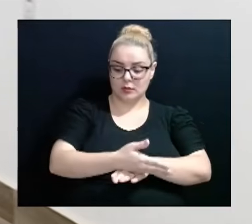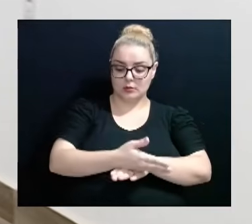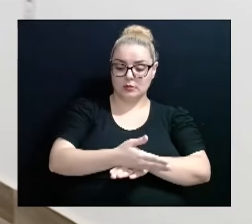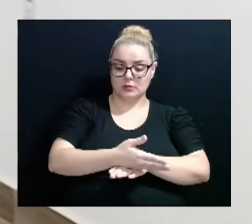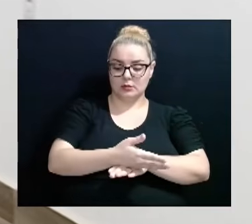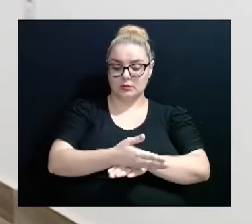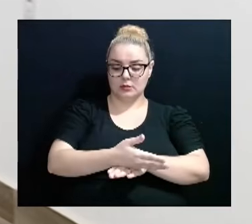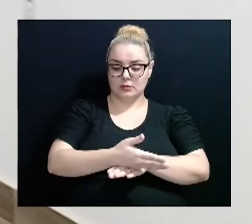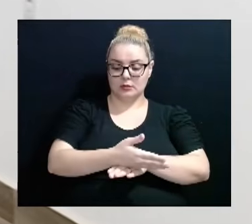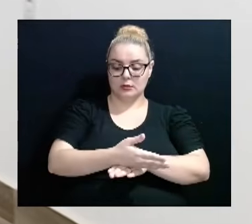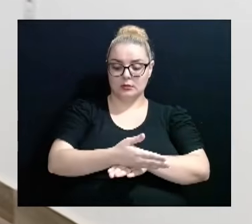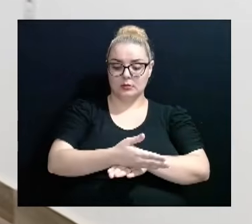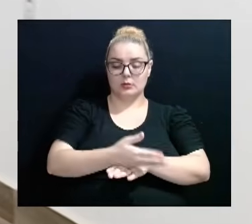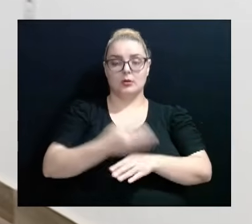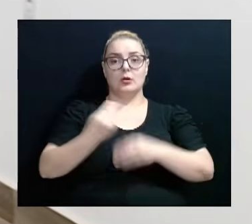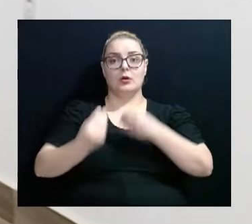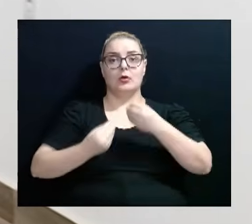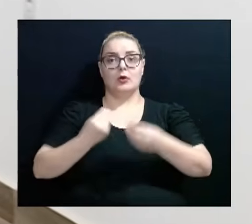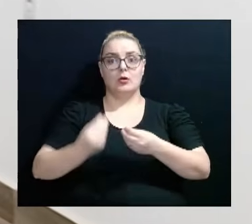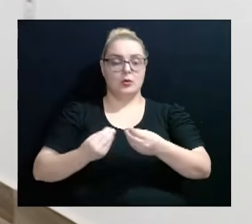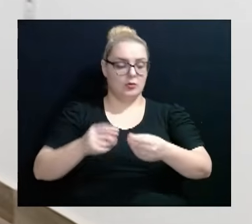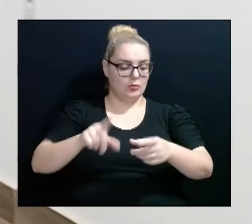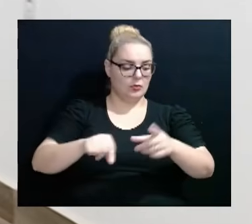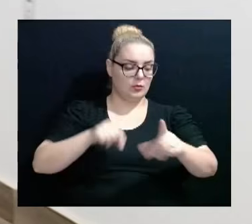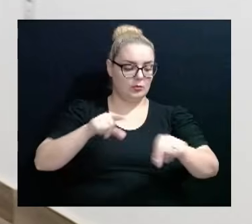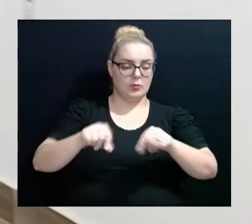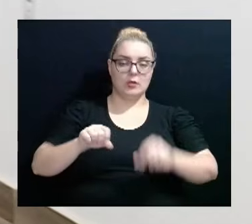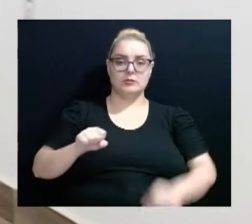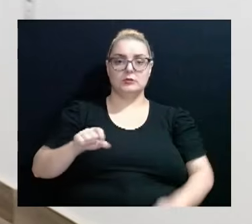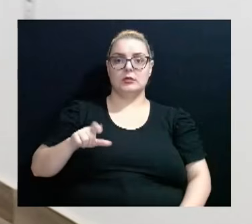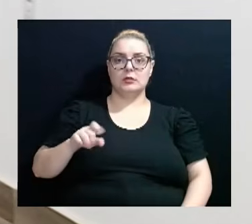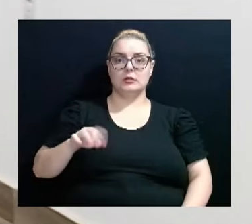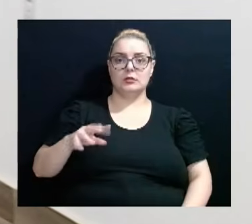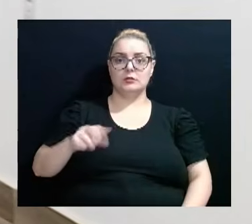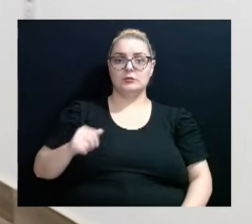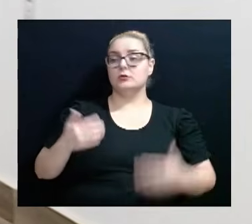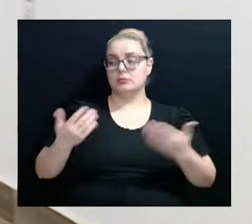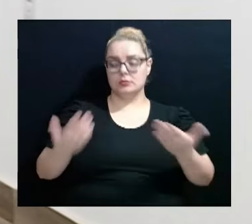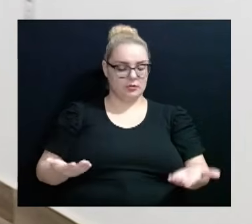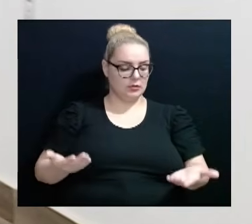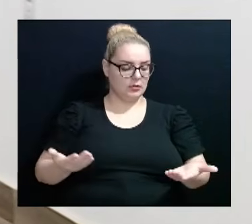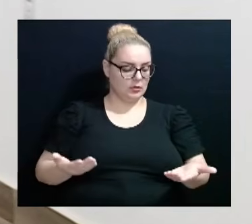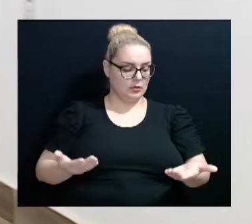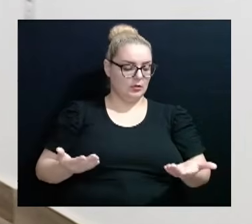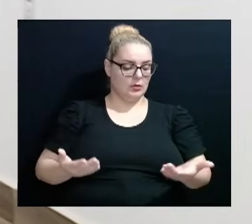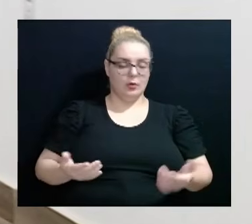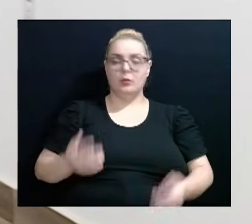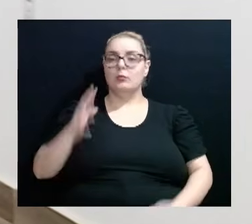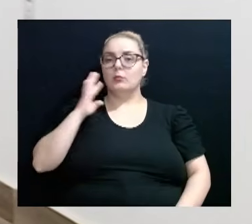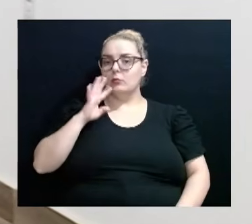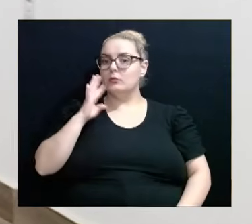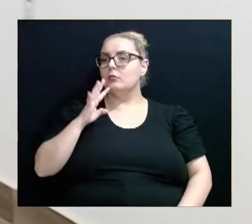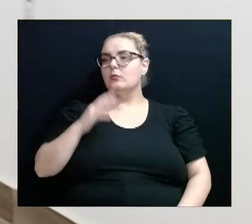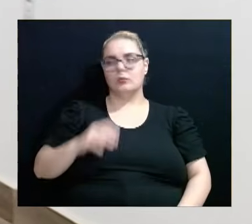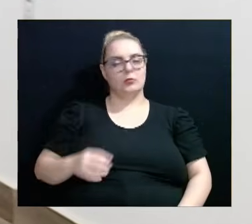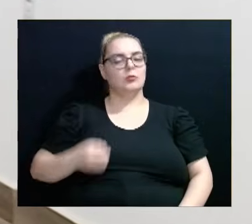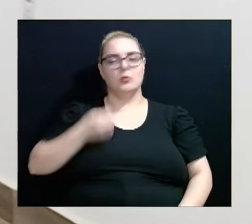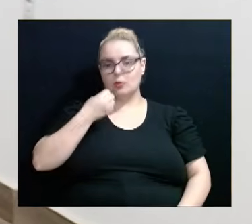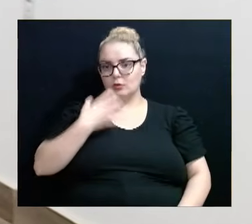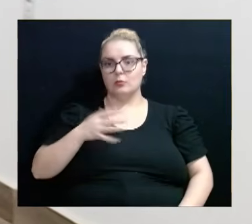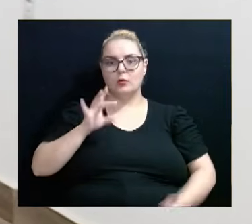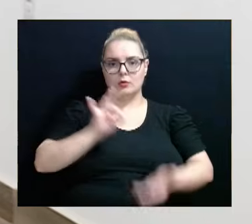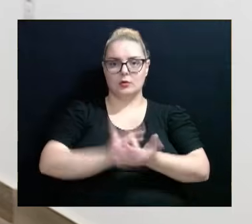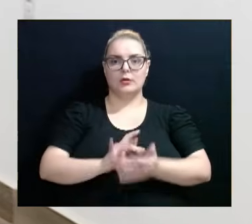como que funciona, como ingressar, quando são as seletivas. Ou seja, foi um